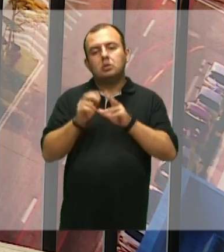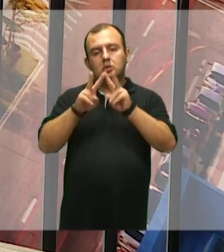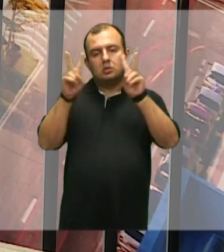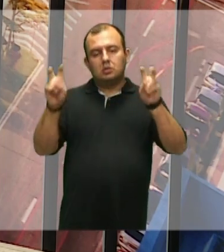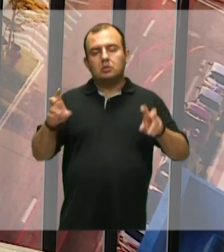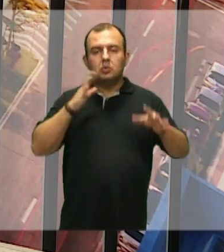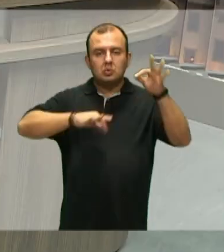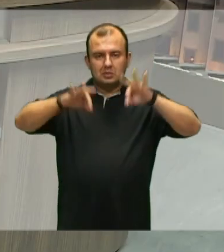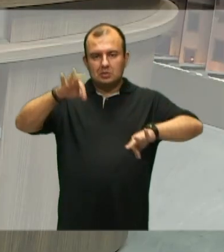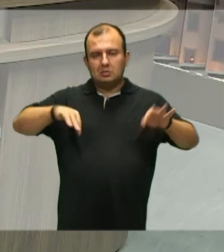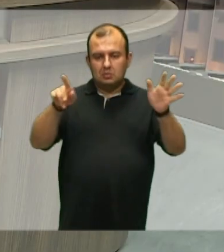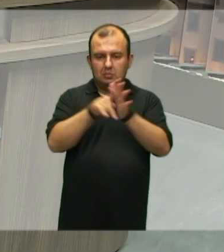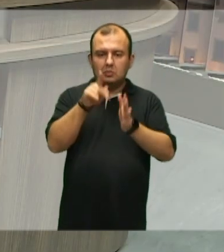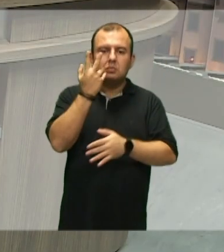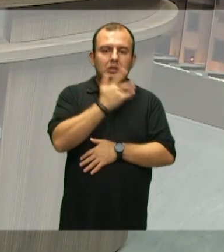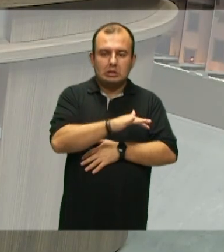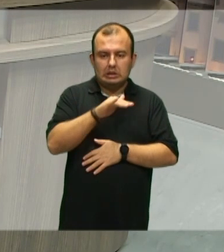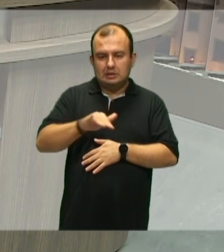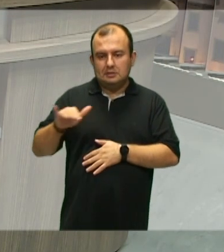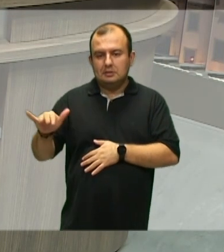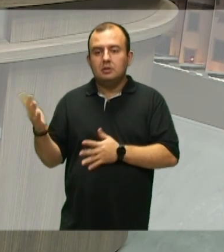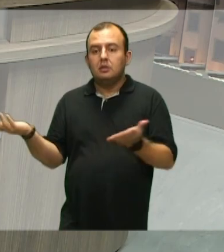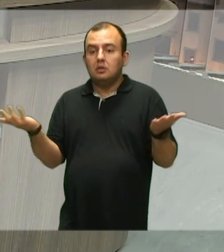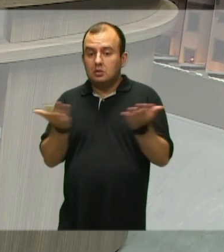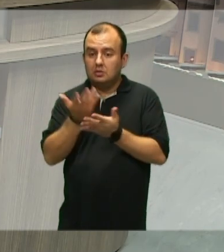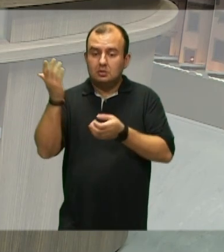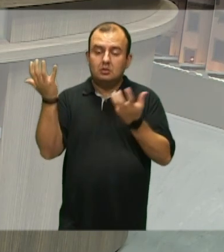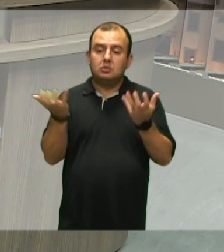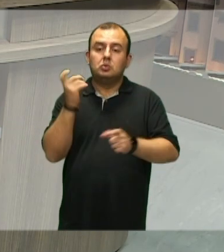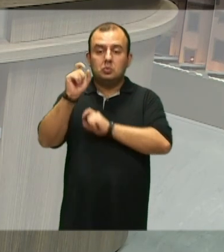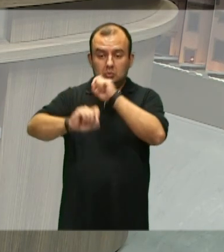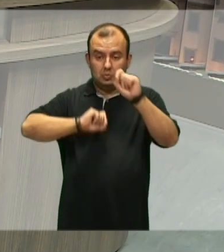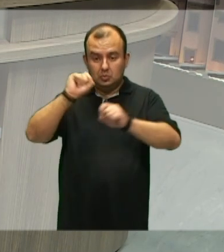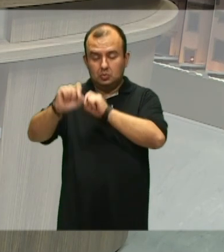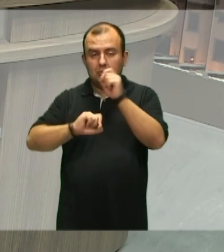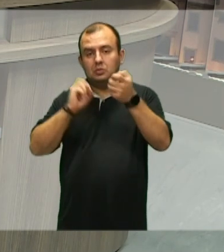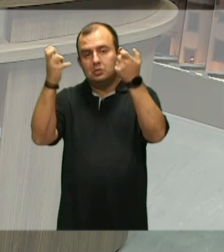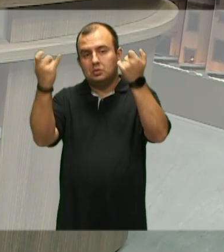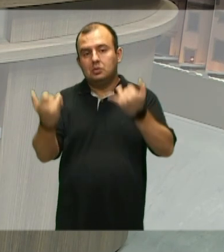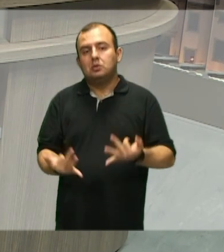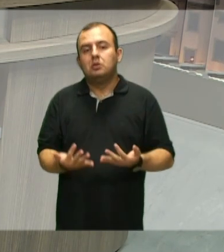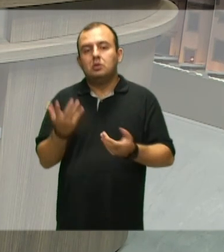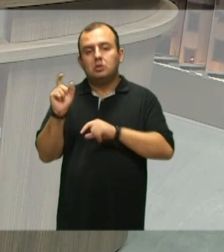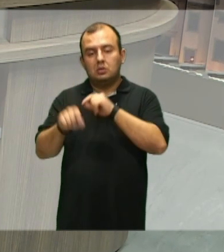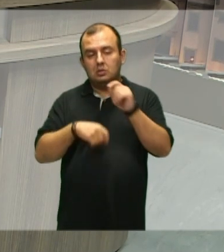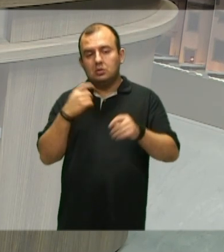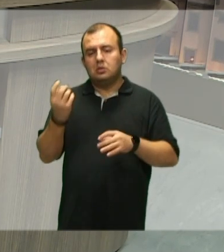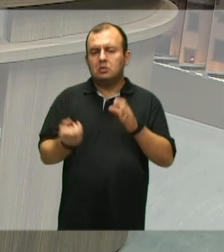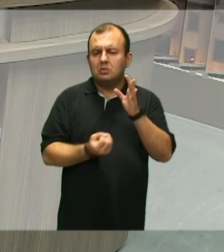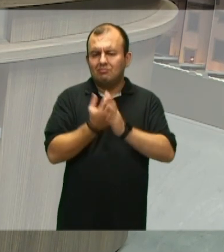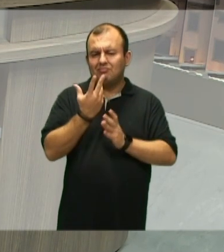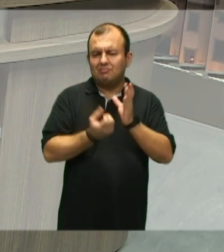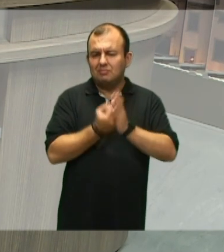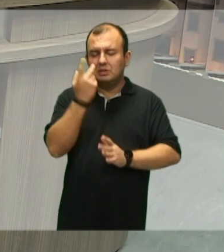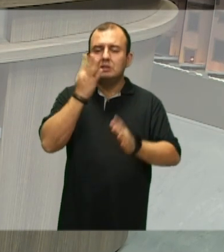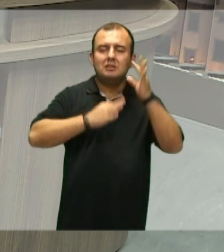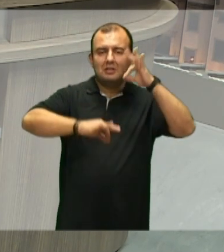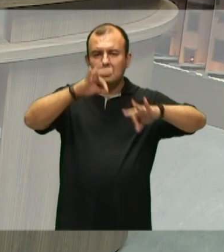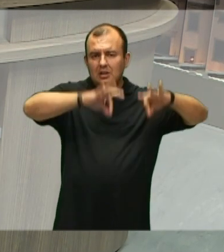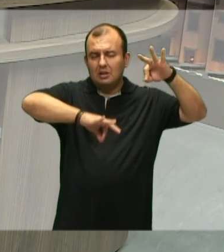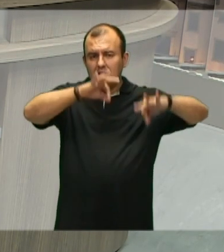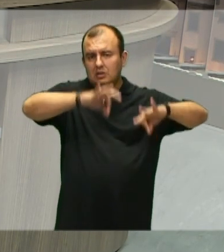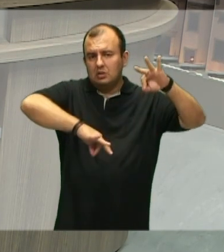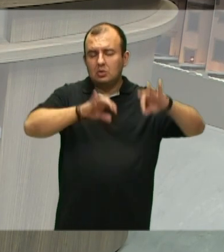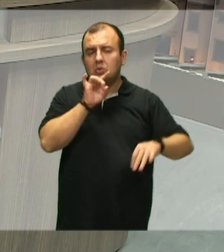o teatro feito para crianças. E agora eu queria falar contigo a respeito da produção teatral mesmo,